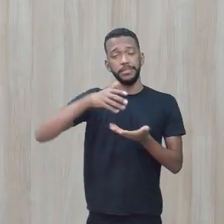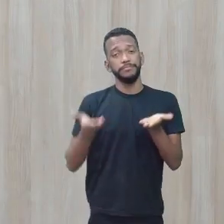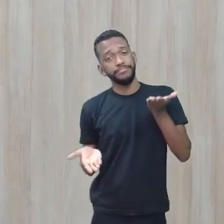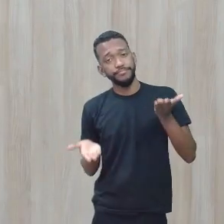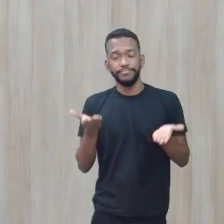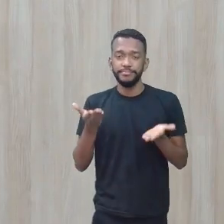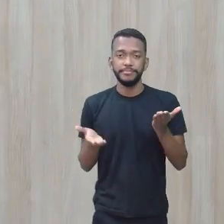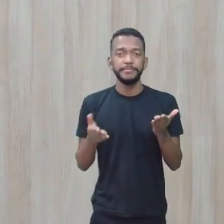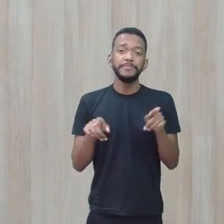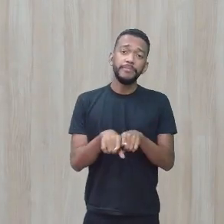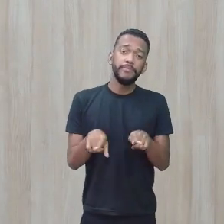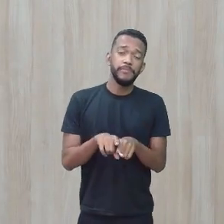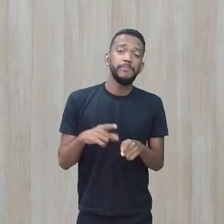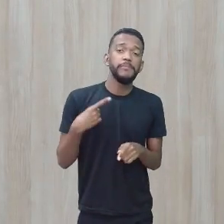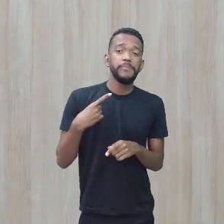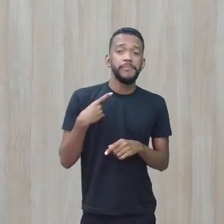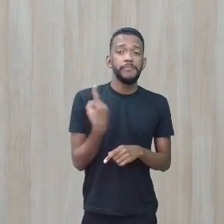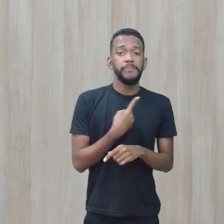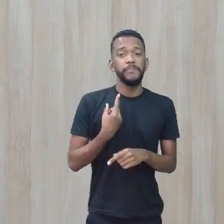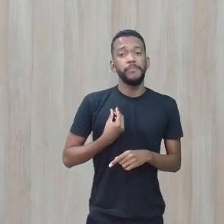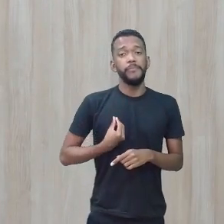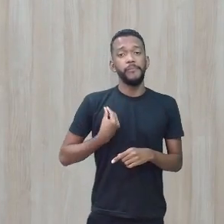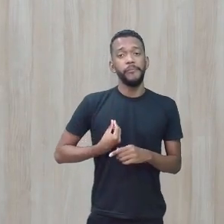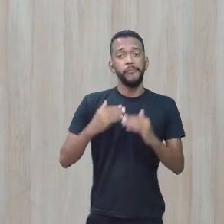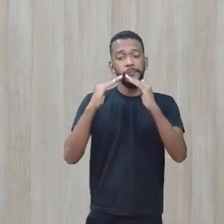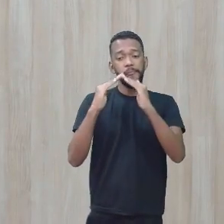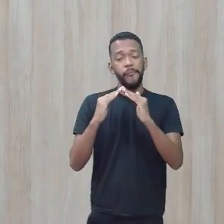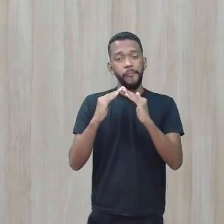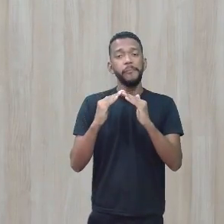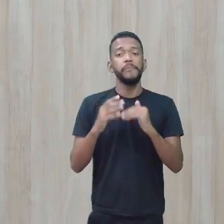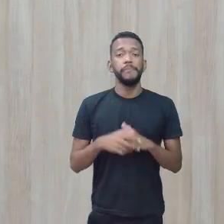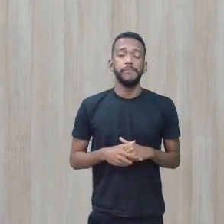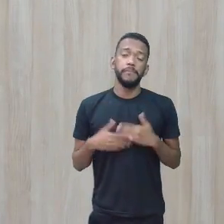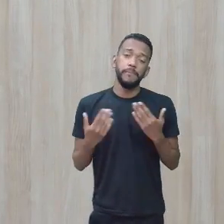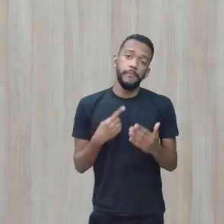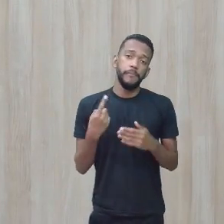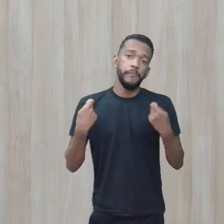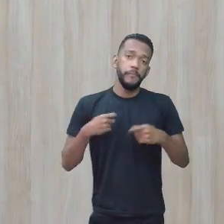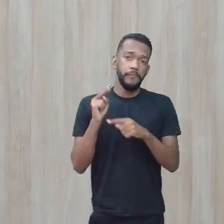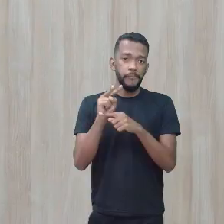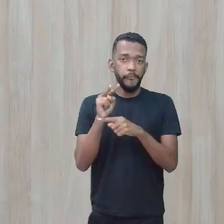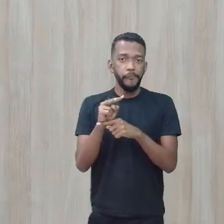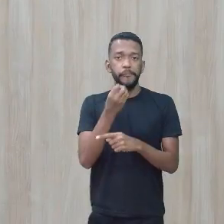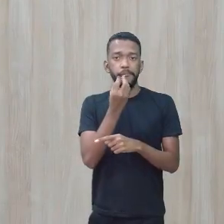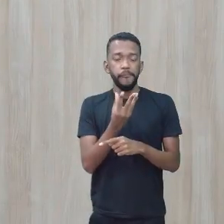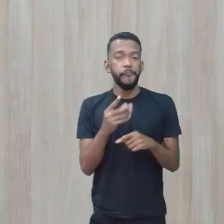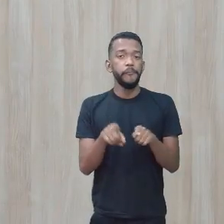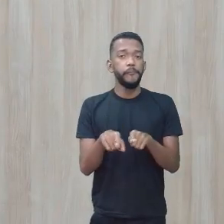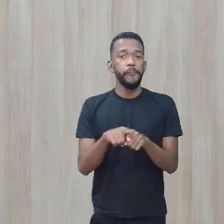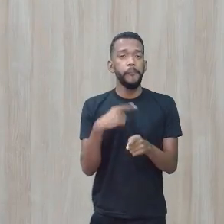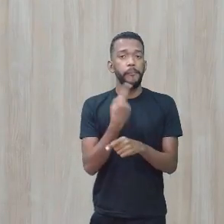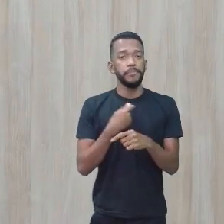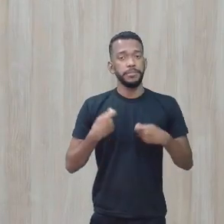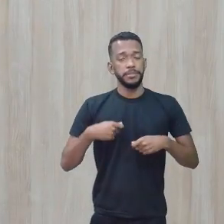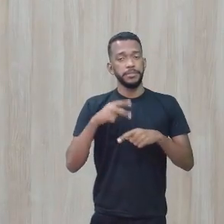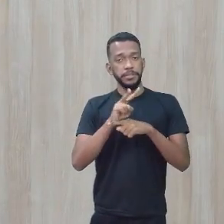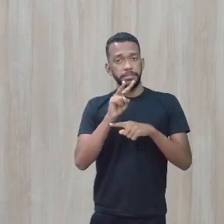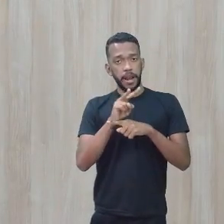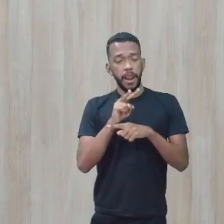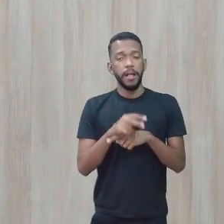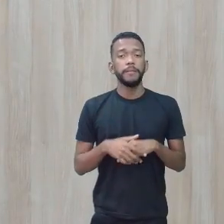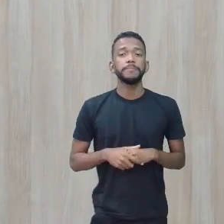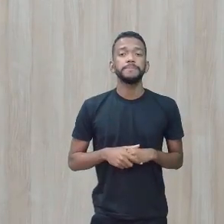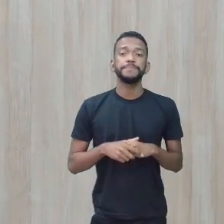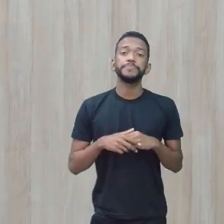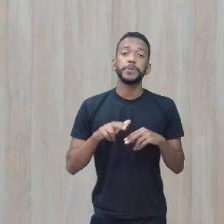nosso planeta Terra é a nossa moradia, é a nossa casa. Então, a gente precisa cuidar bem dela, né? A gente precisa zelar. Então,